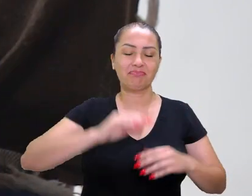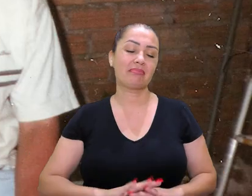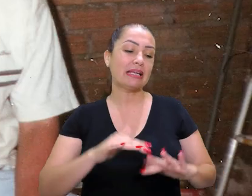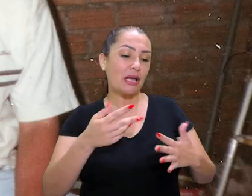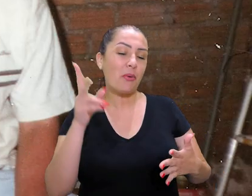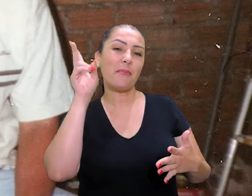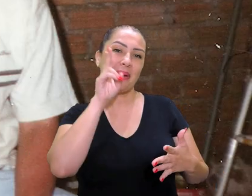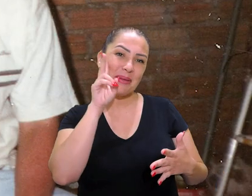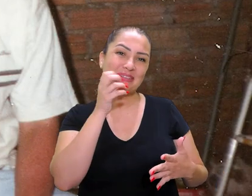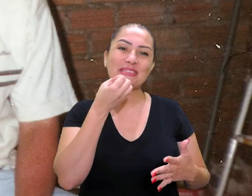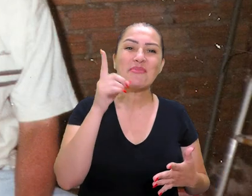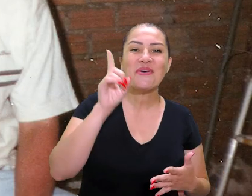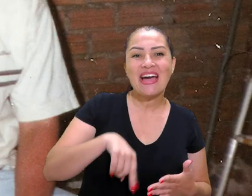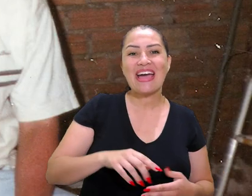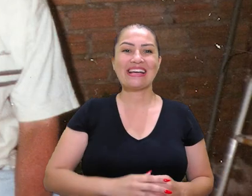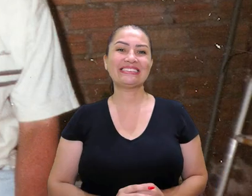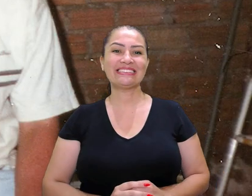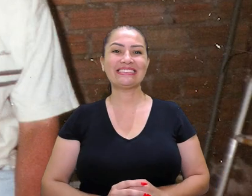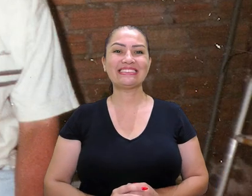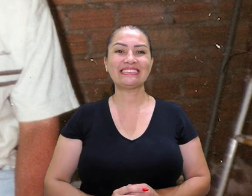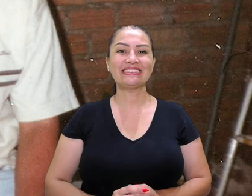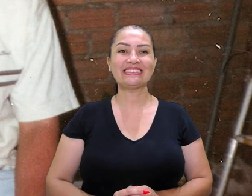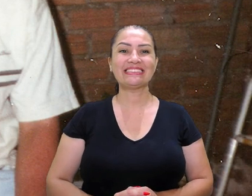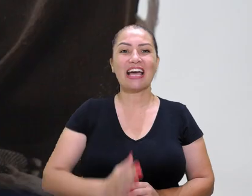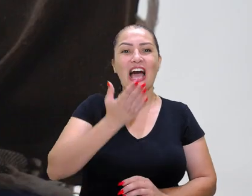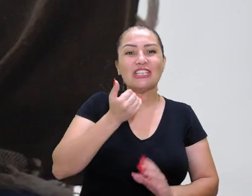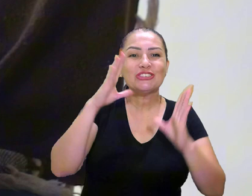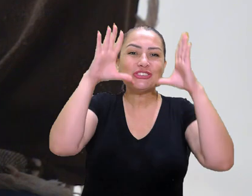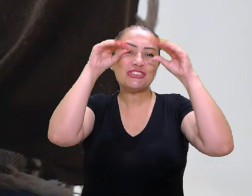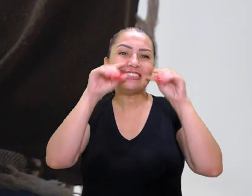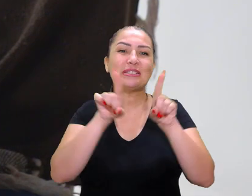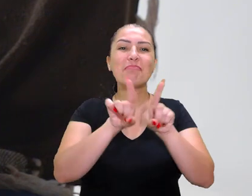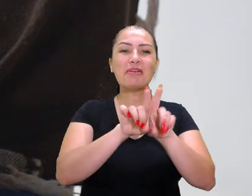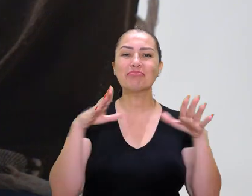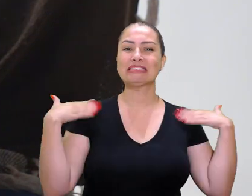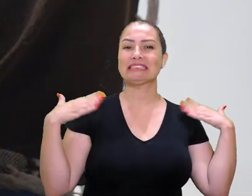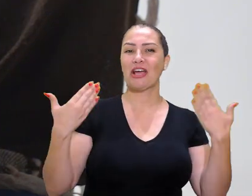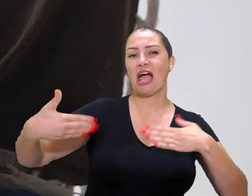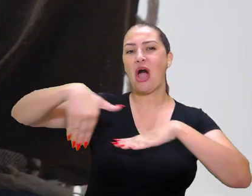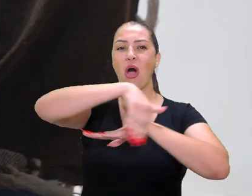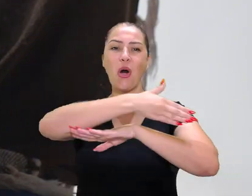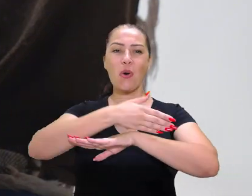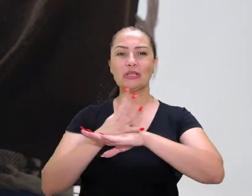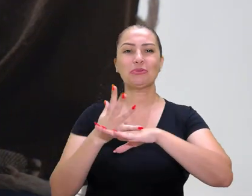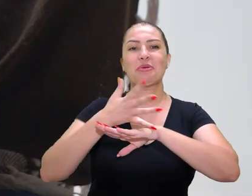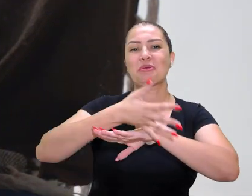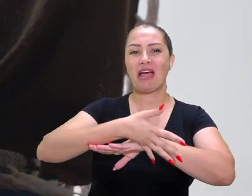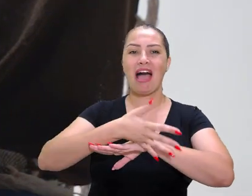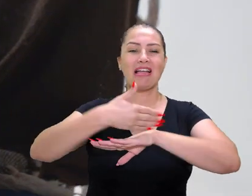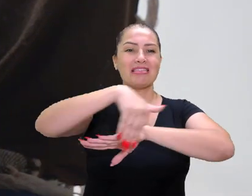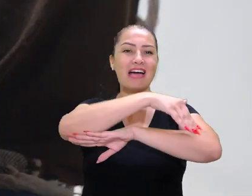nossas jantinhas, as saídas na rua de madrugada, caminhando lá pela Bento Manuel, pela